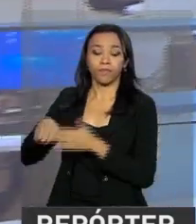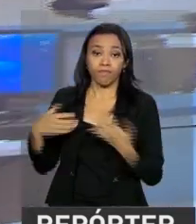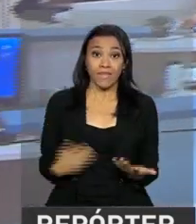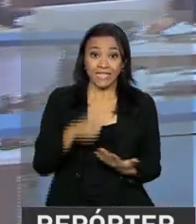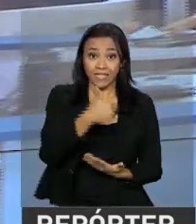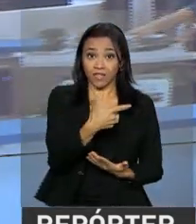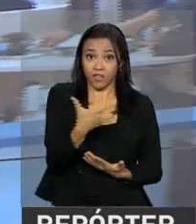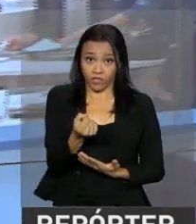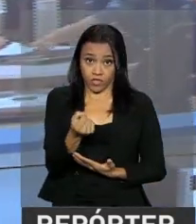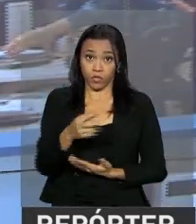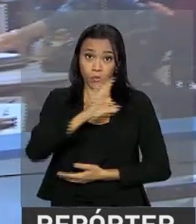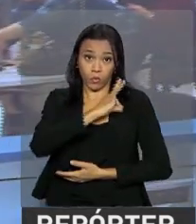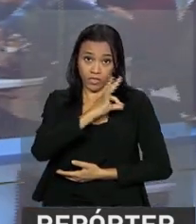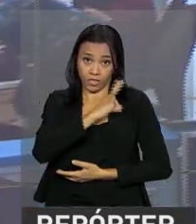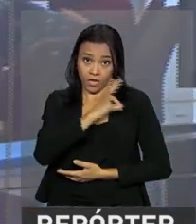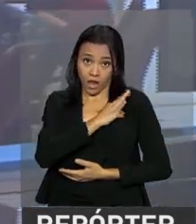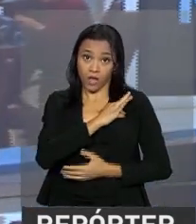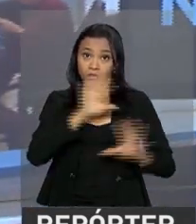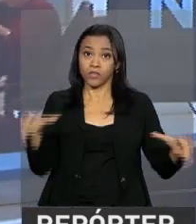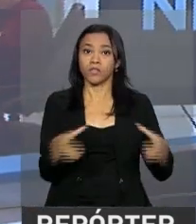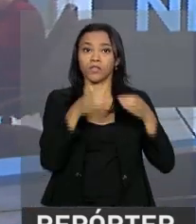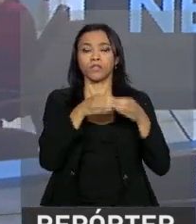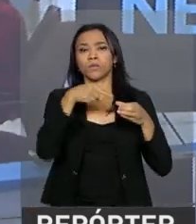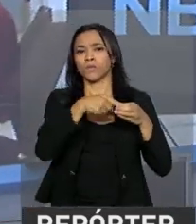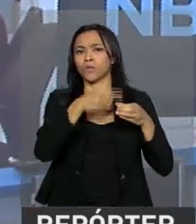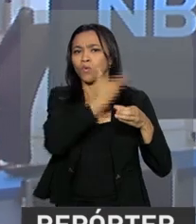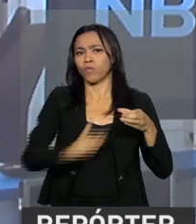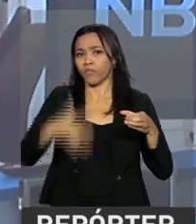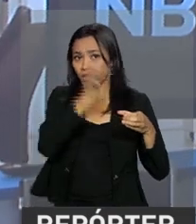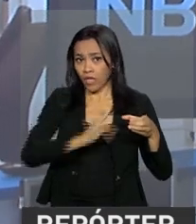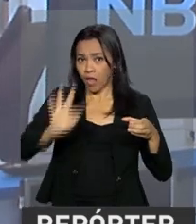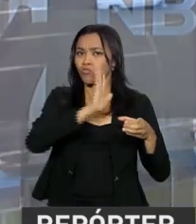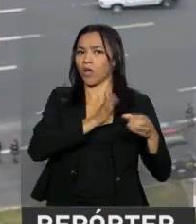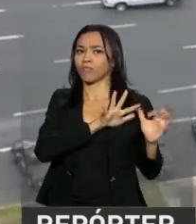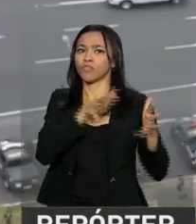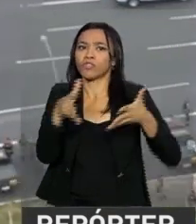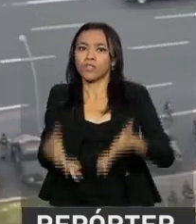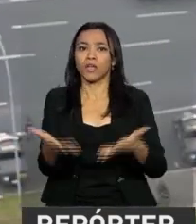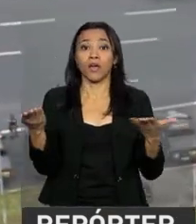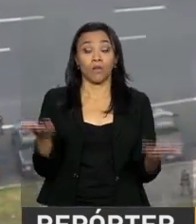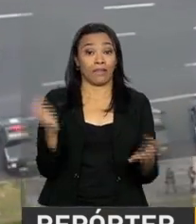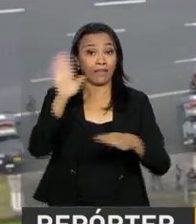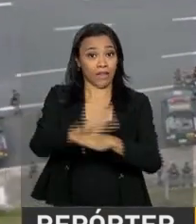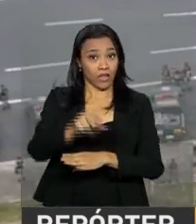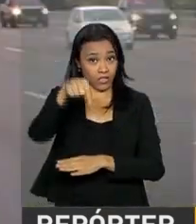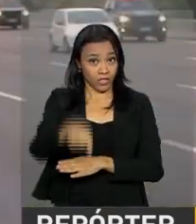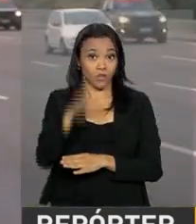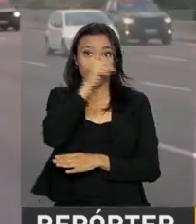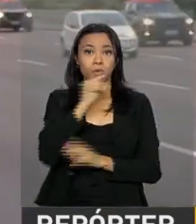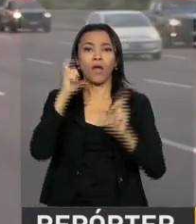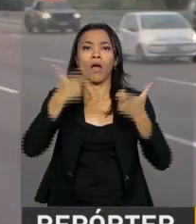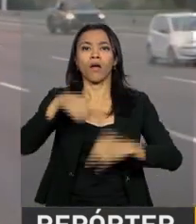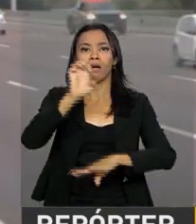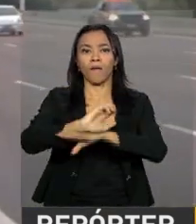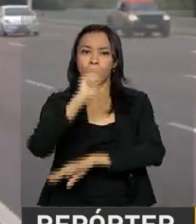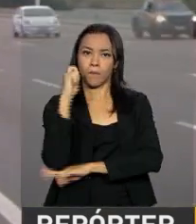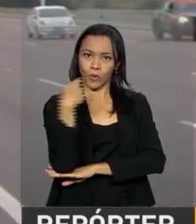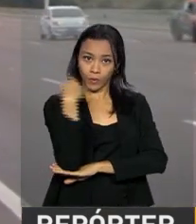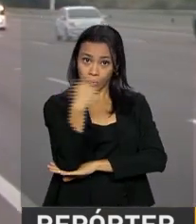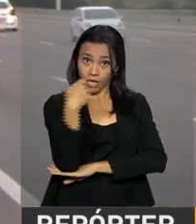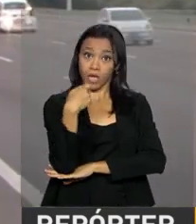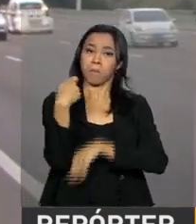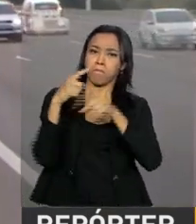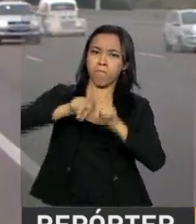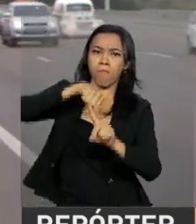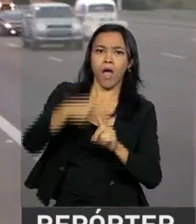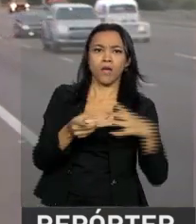120 policiais cedidos pela Força Nacional de Segurança chegaram na tarde deste domingo a Porto Alegre. Eles vão se juntar a